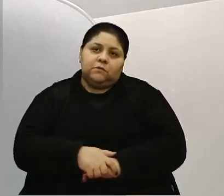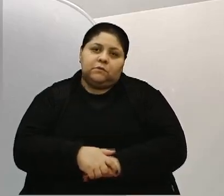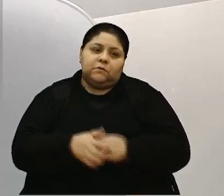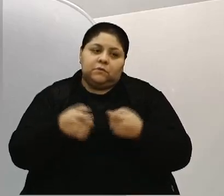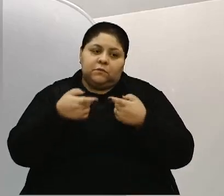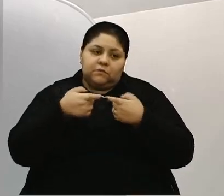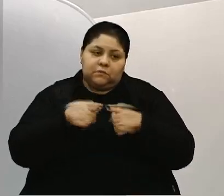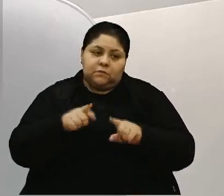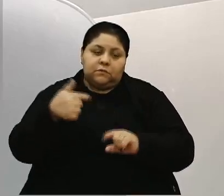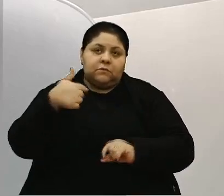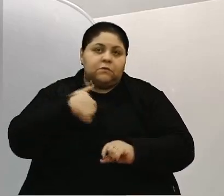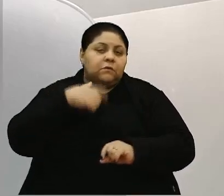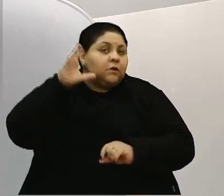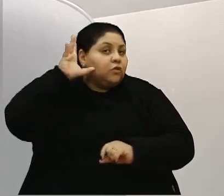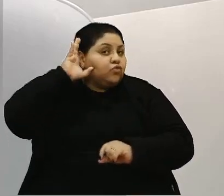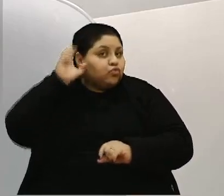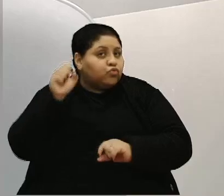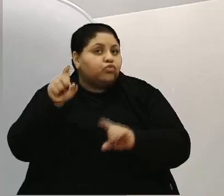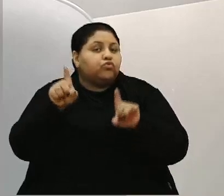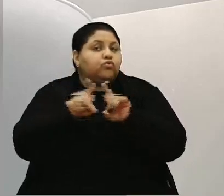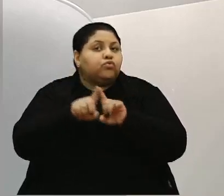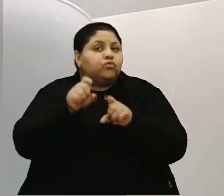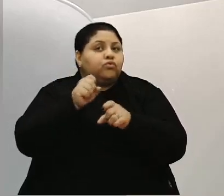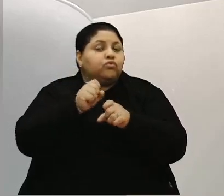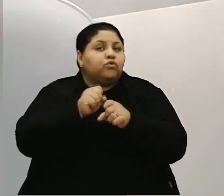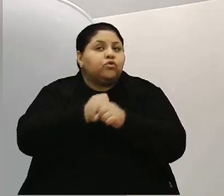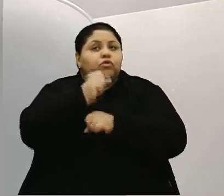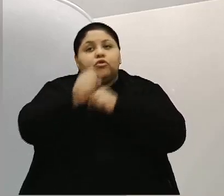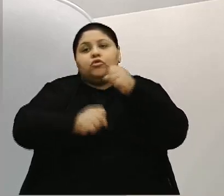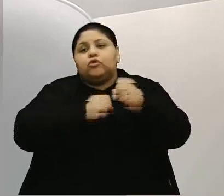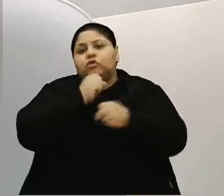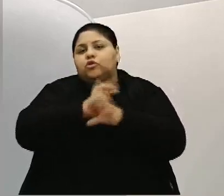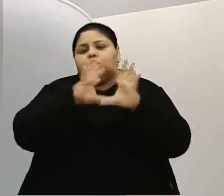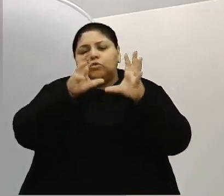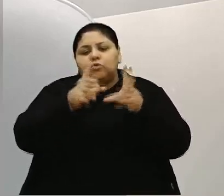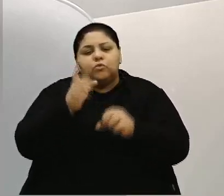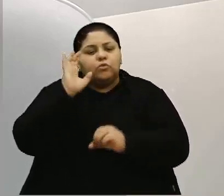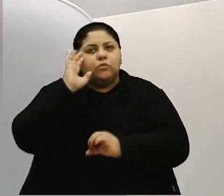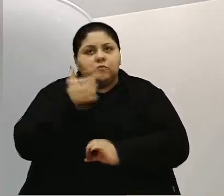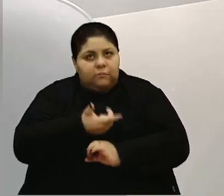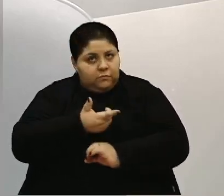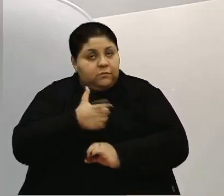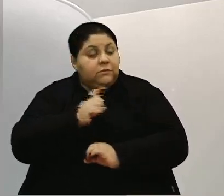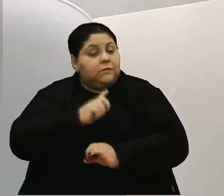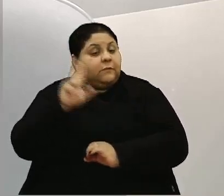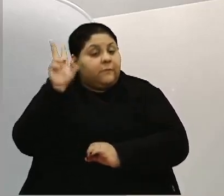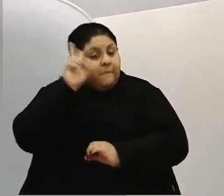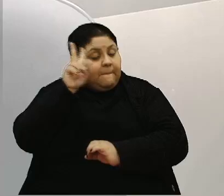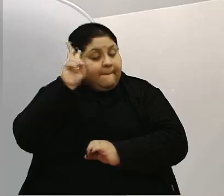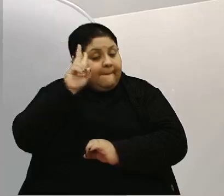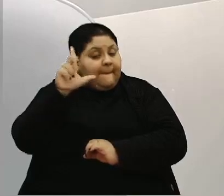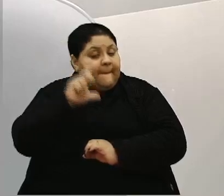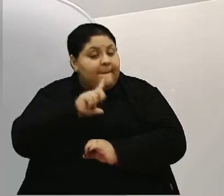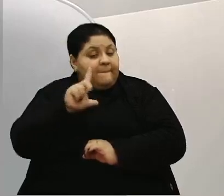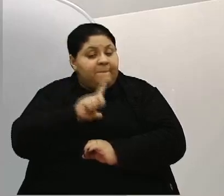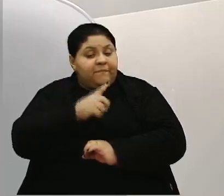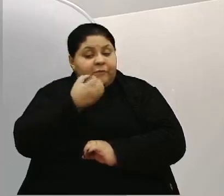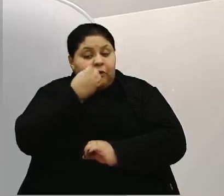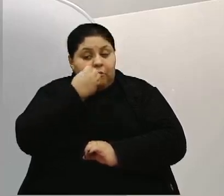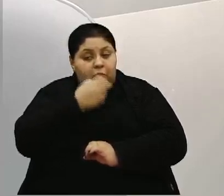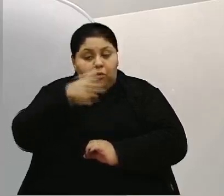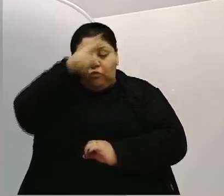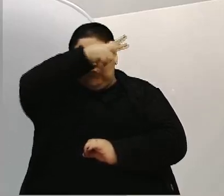Mas eu escuto também, o ano que vem tudo vai ser resolvido. Temos que lembrar que tivemos bons